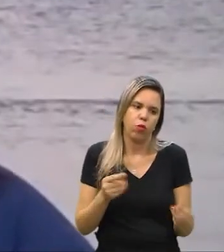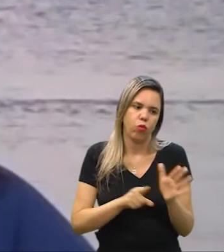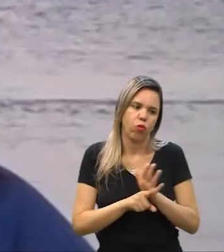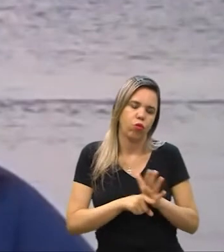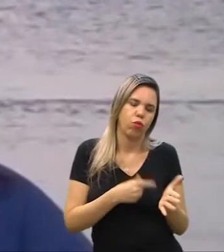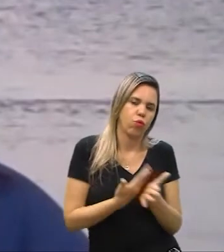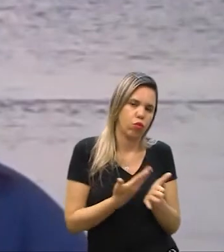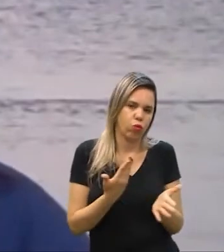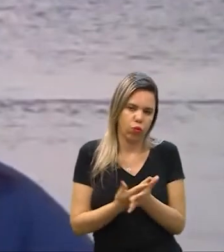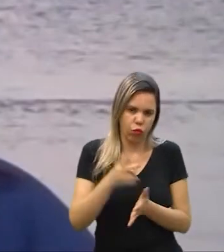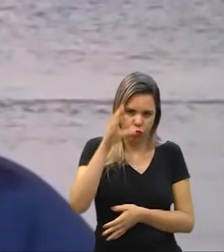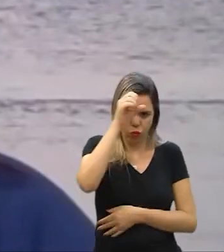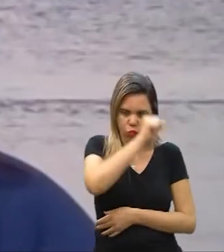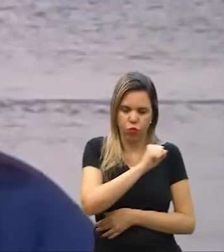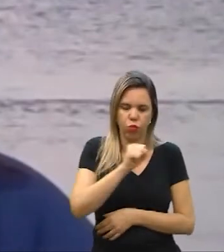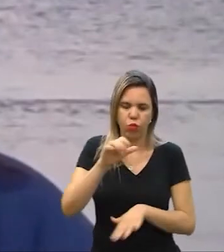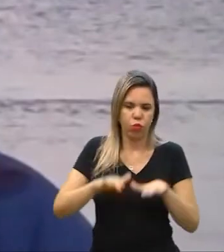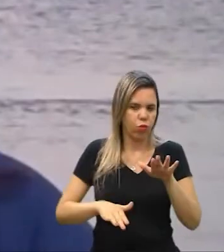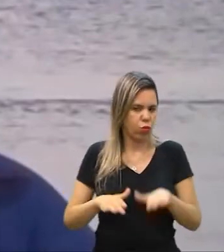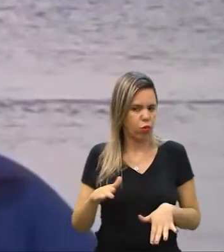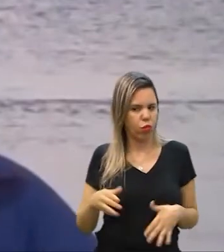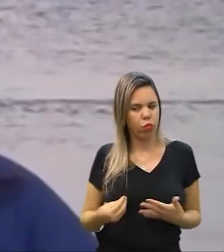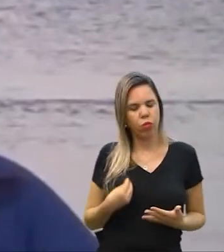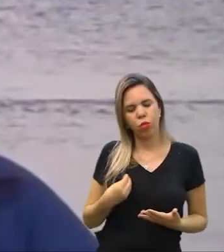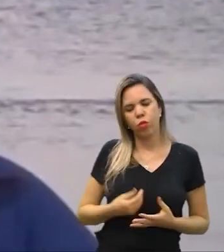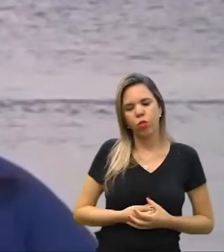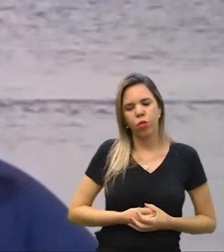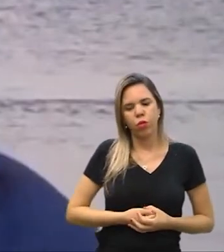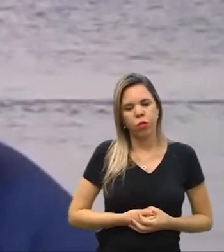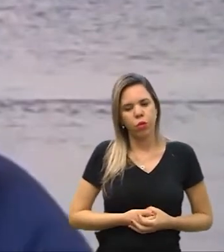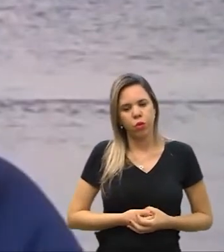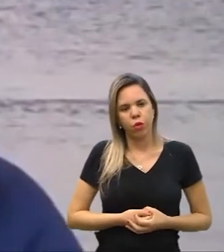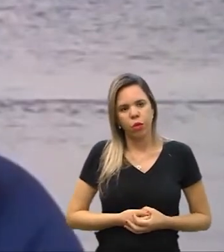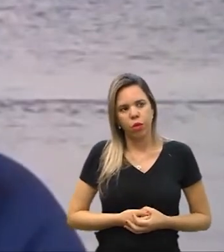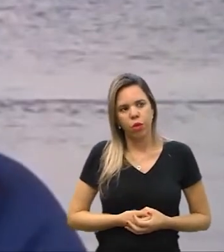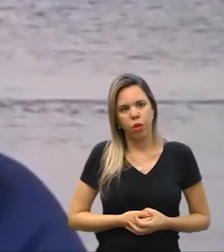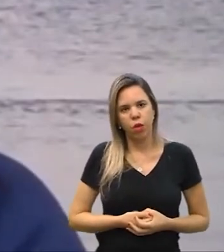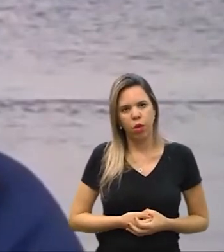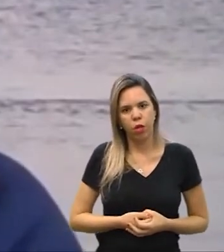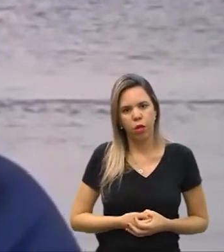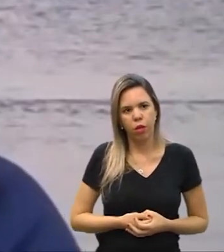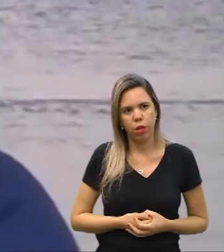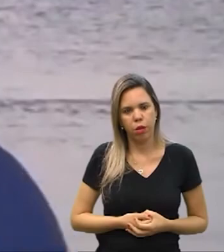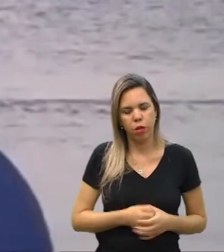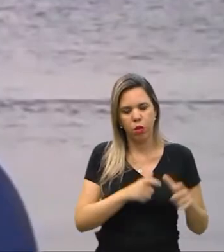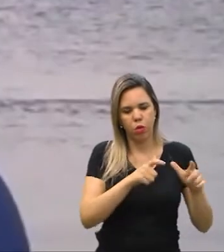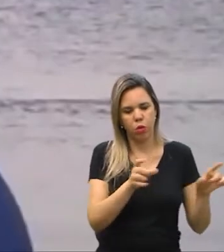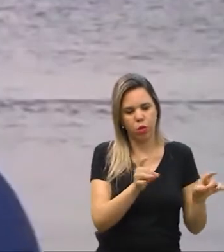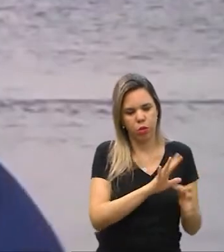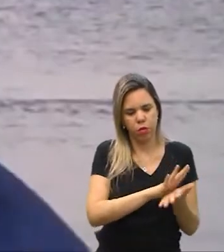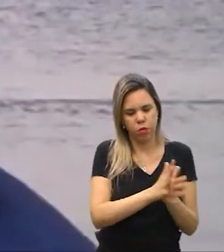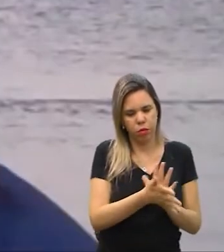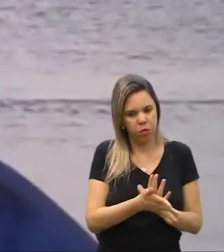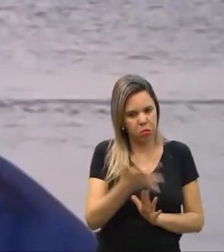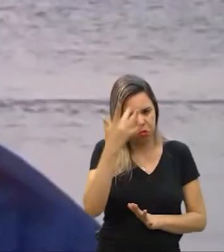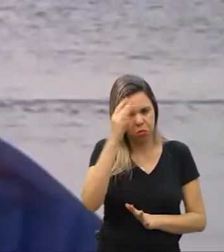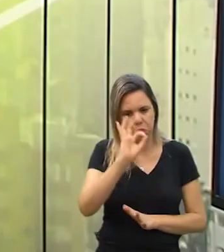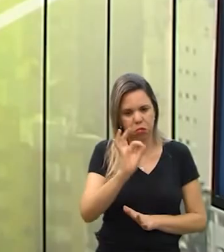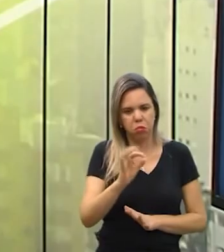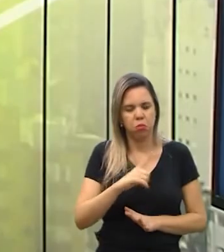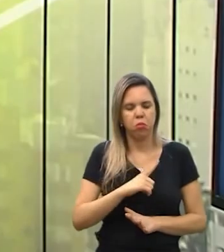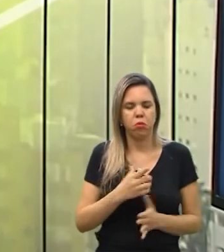que aprender, e muitas vezes a gente está acabando com um lugar que a gente ainda não sabe o que